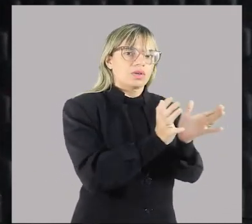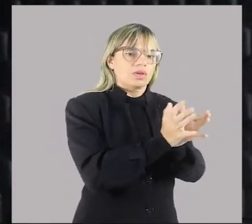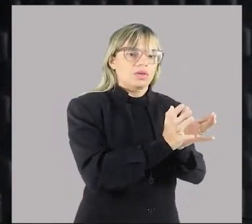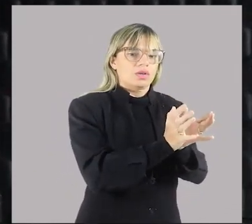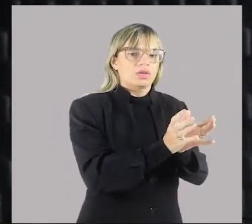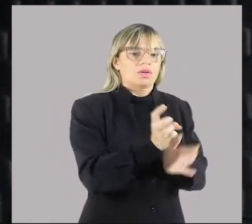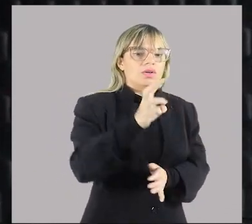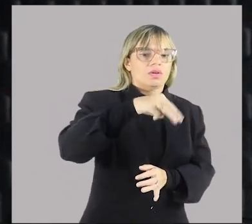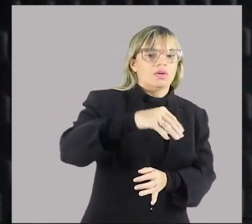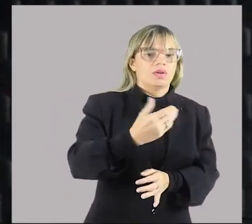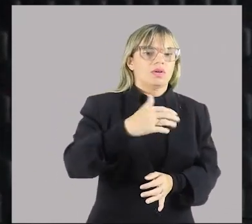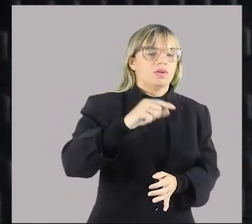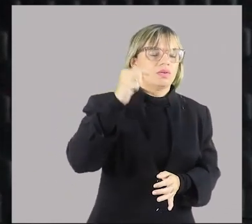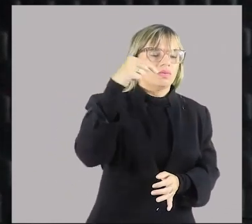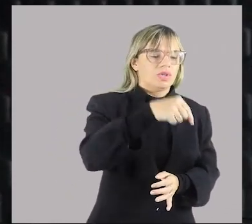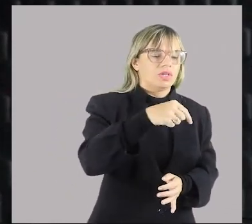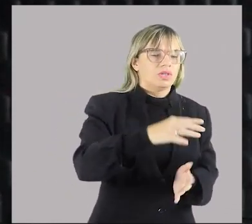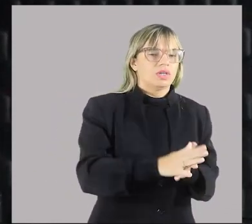você fala de médicos,